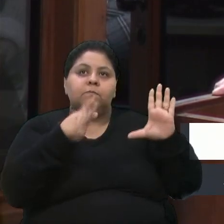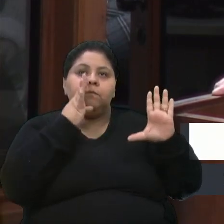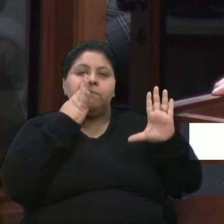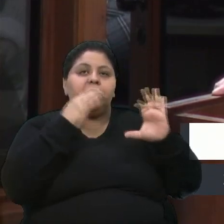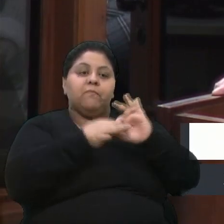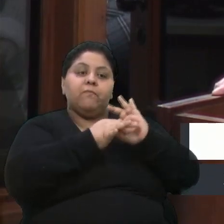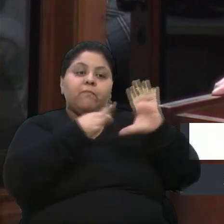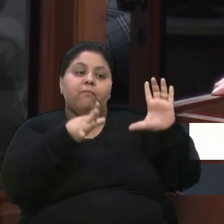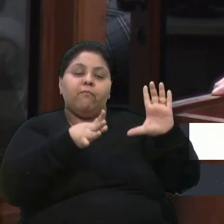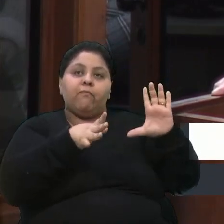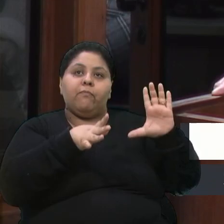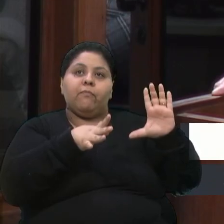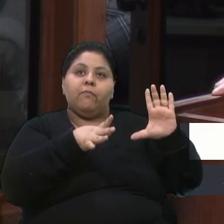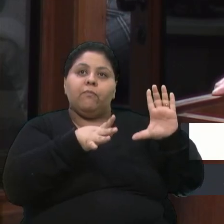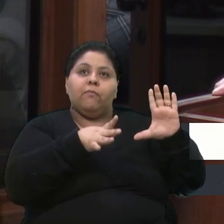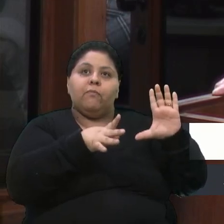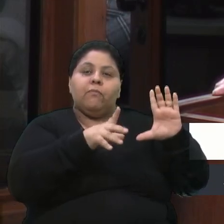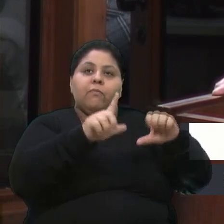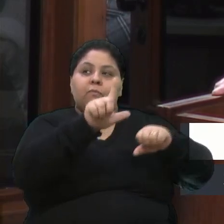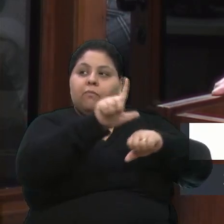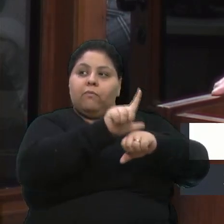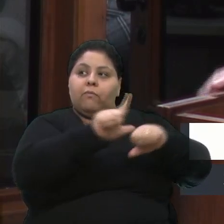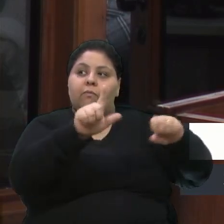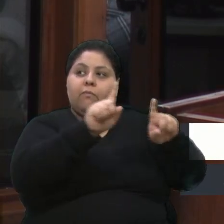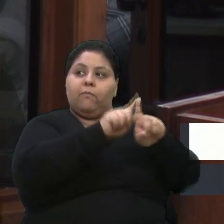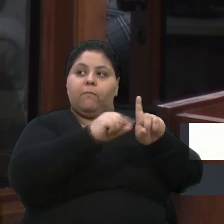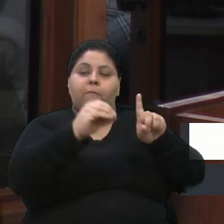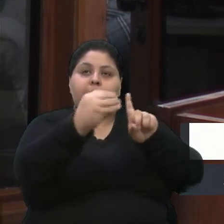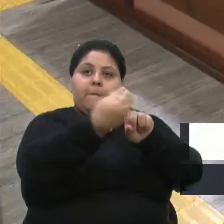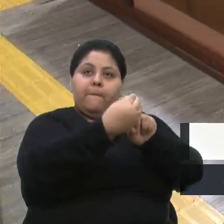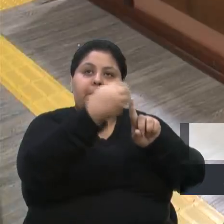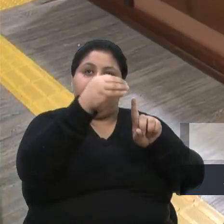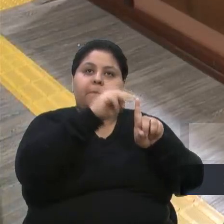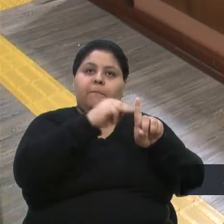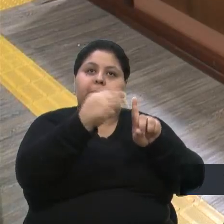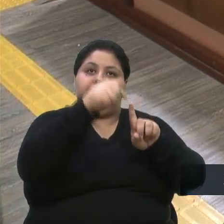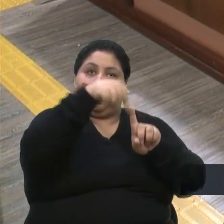ser aberto para novos concorrentes. Era isso, senhor presidente.